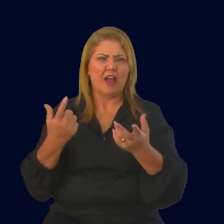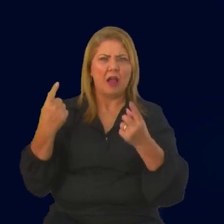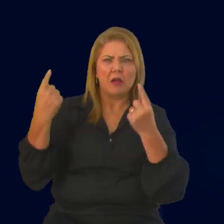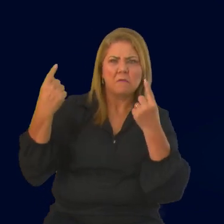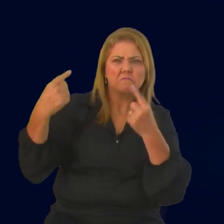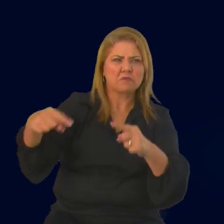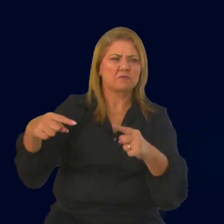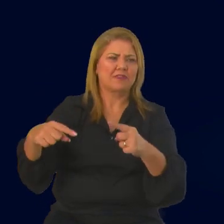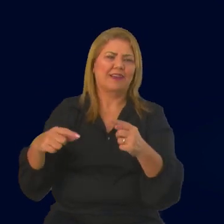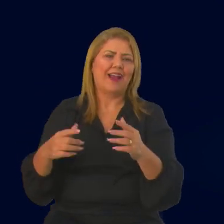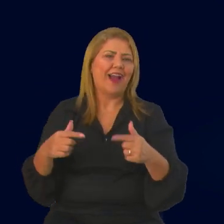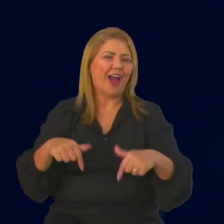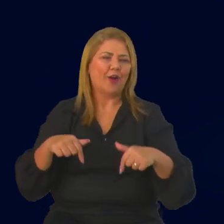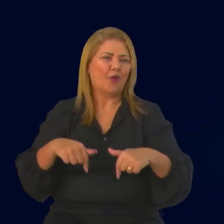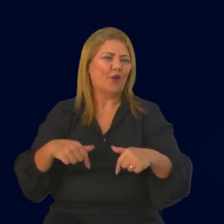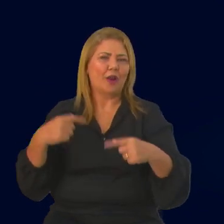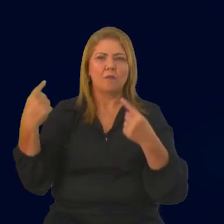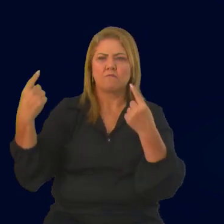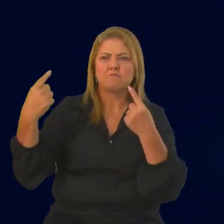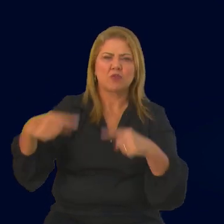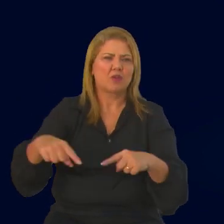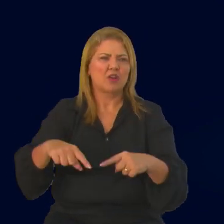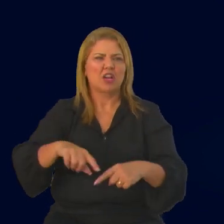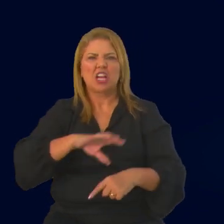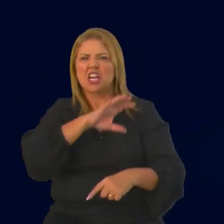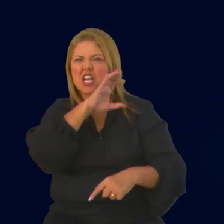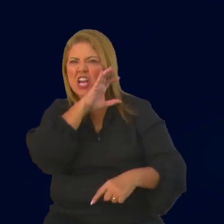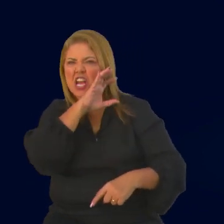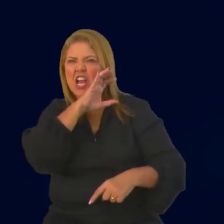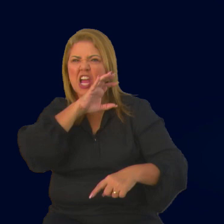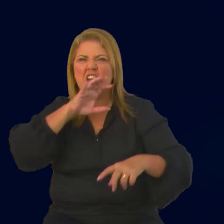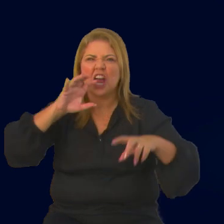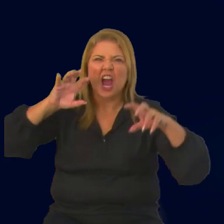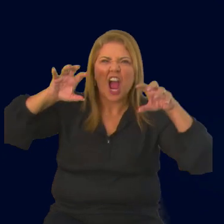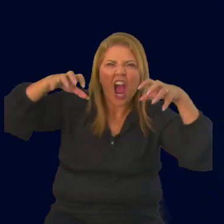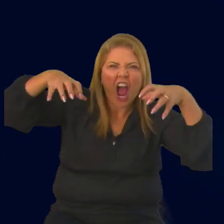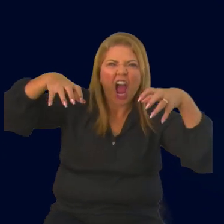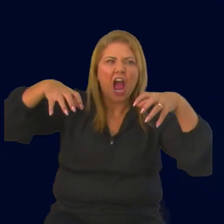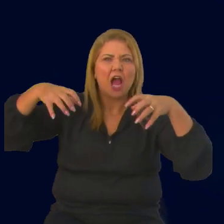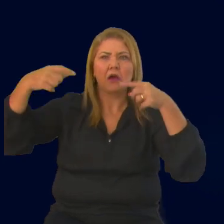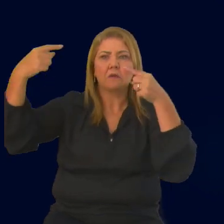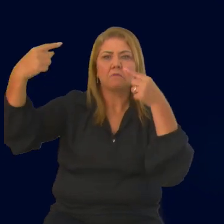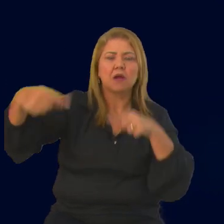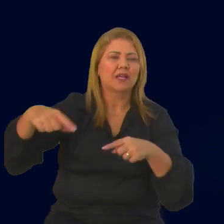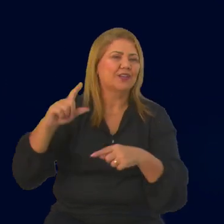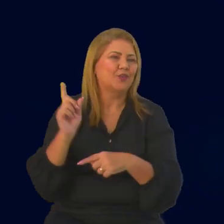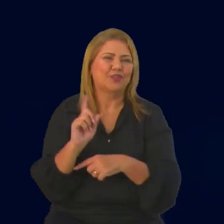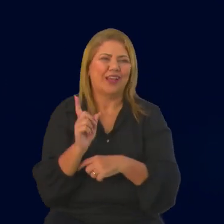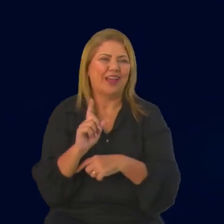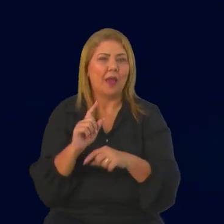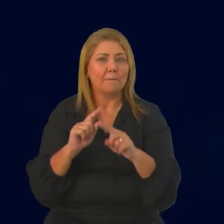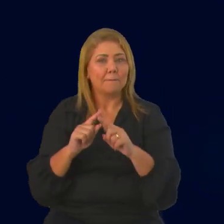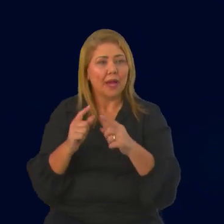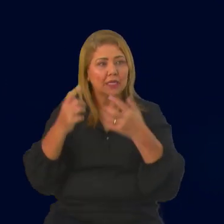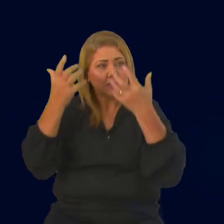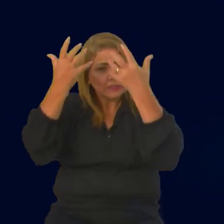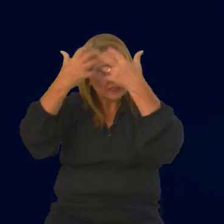Hoje a gente não luta mais contra tigres e leões e feras, mas muitas vezes o nosso